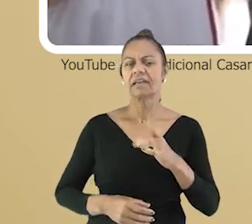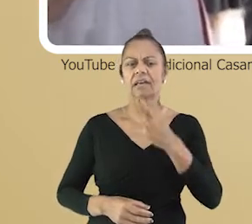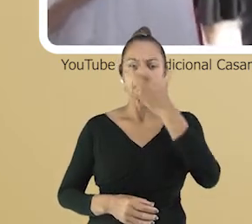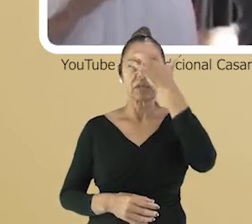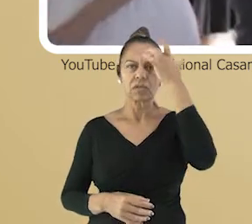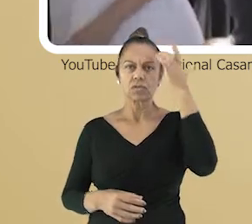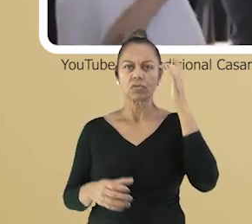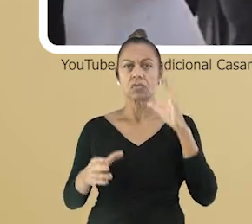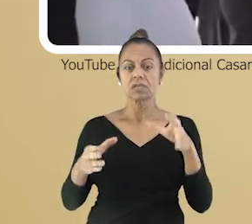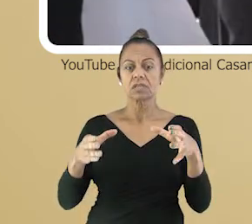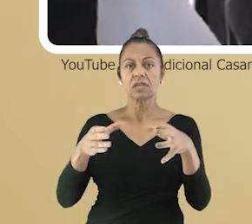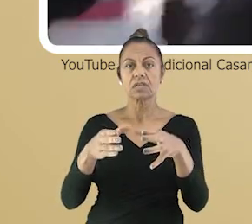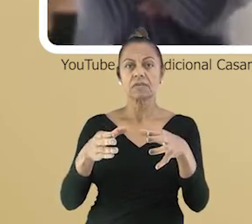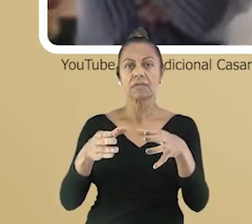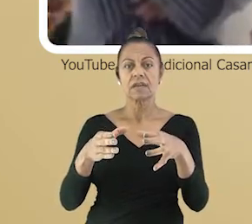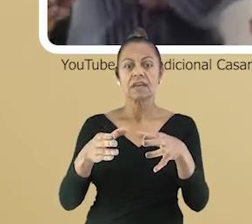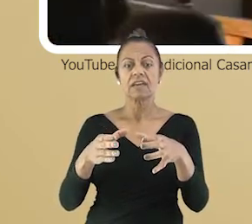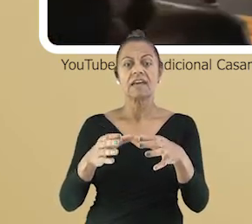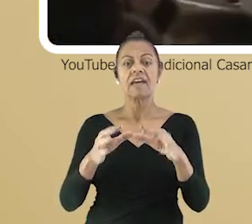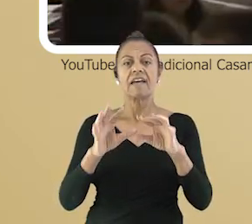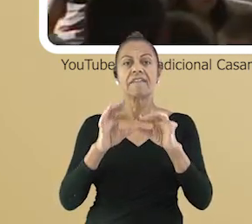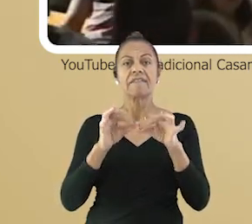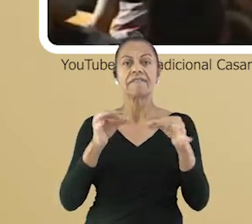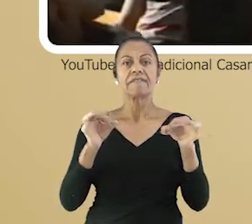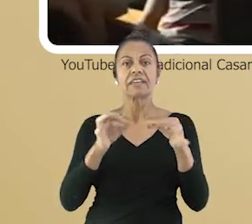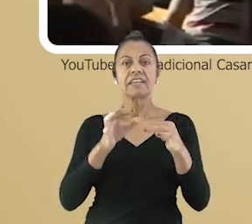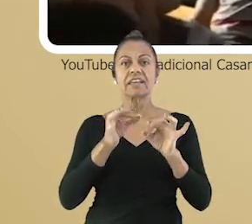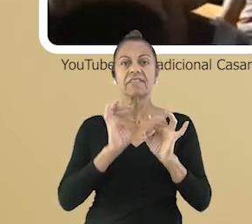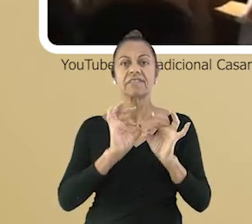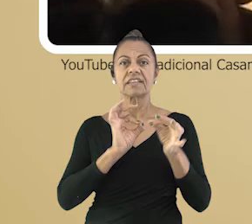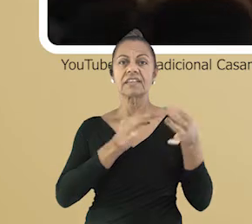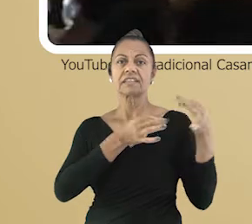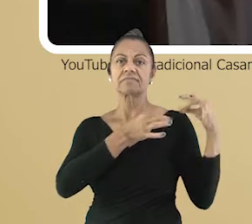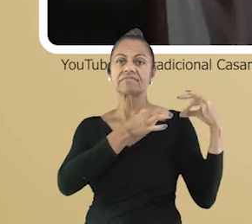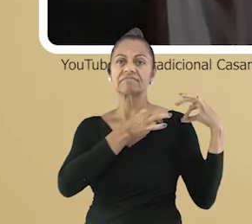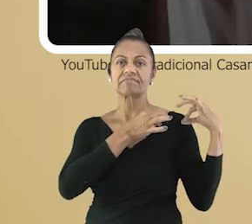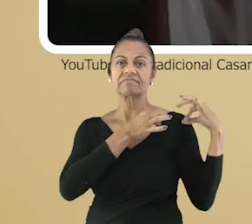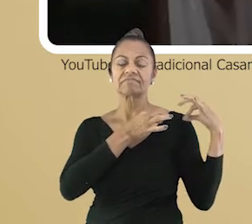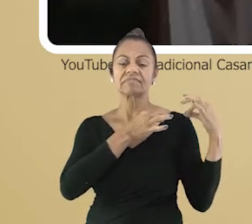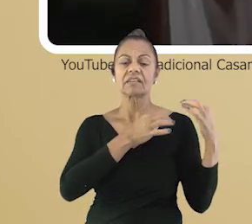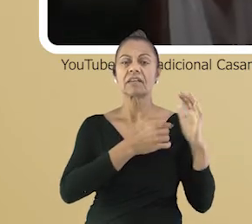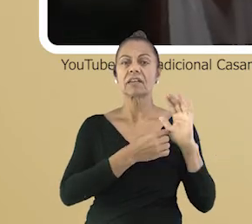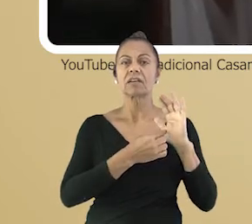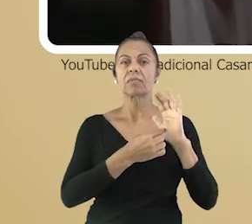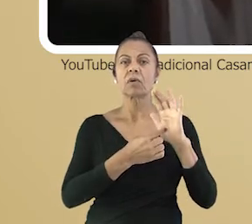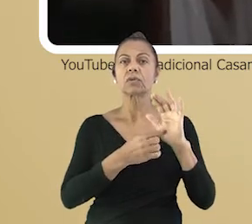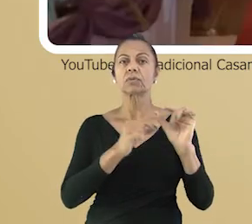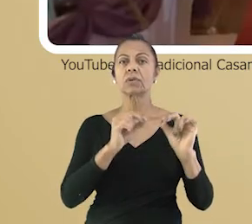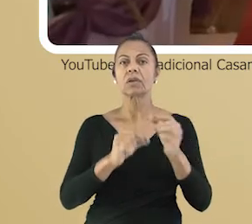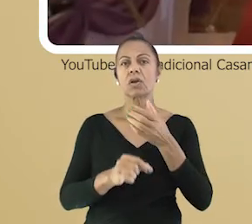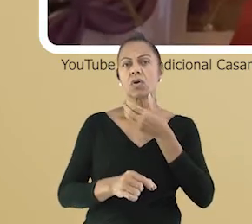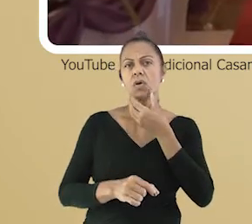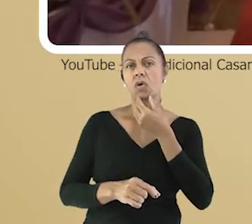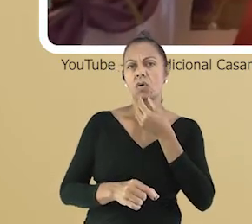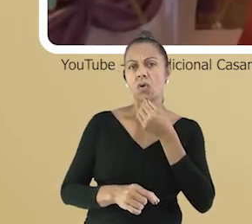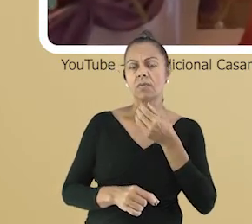A cerimônia em si, na igreja luterana, não difere muito dos outros casamentos cristãos que conhecemos no